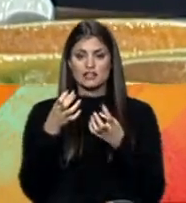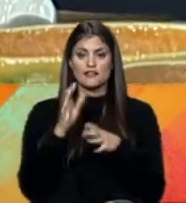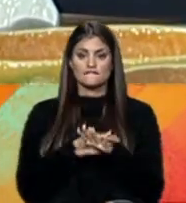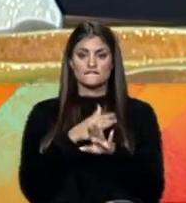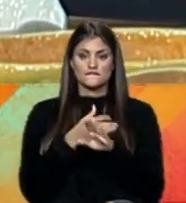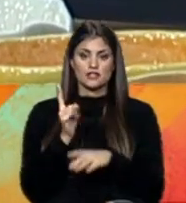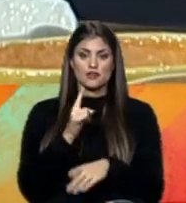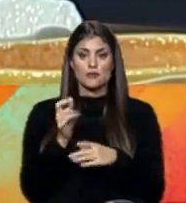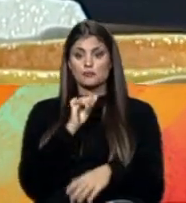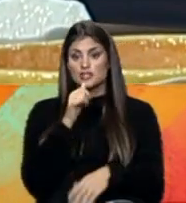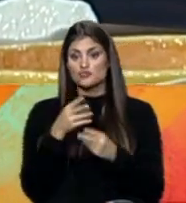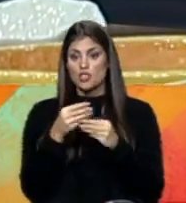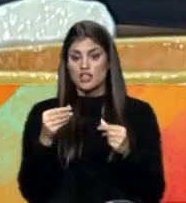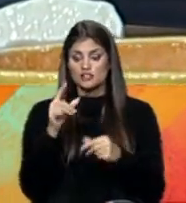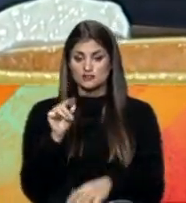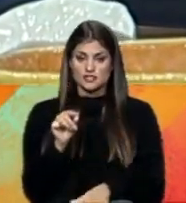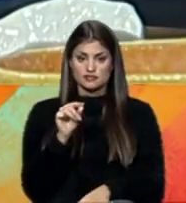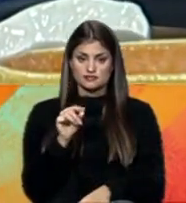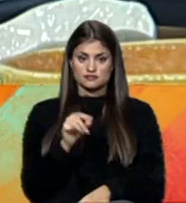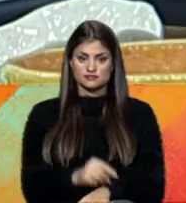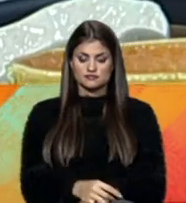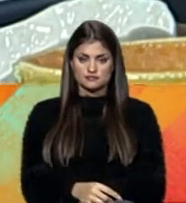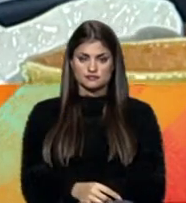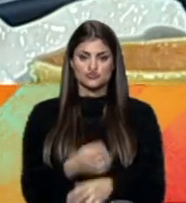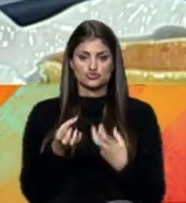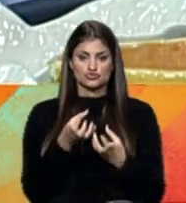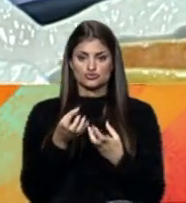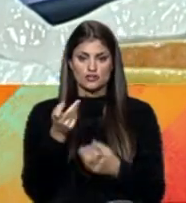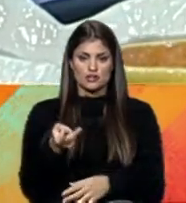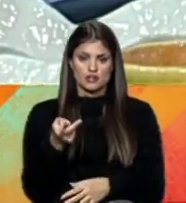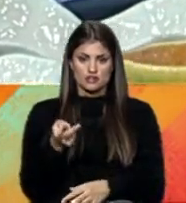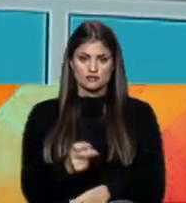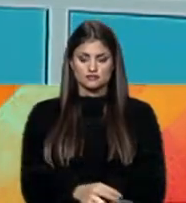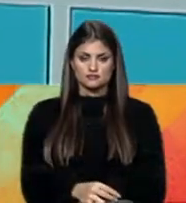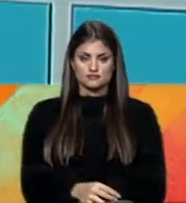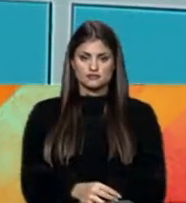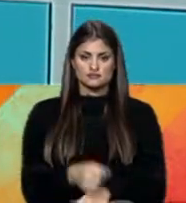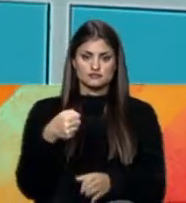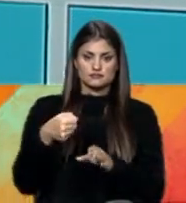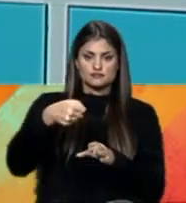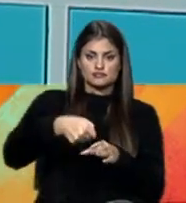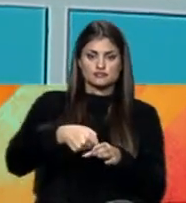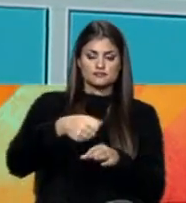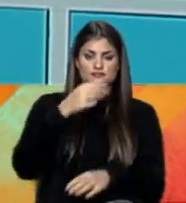não perder as qualidades dele. É. Então vamos agora deixar aqui isto estufar um bocadinho. Cobrimos.